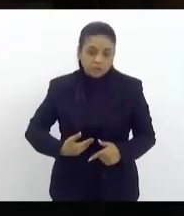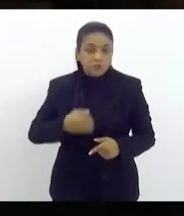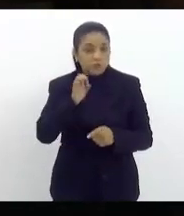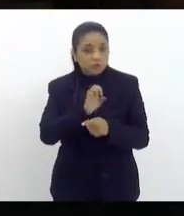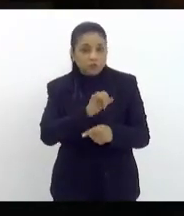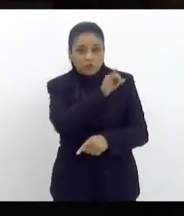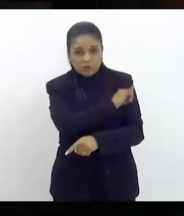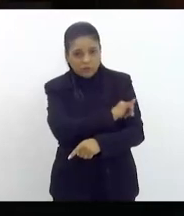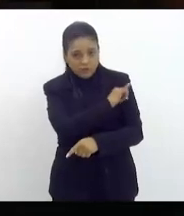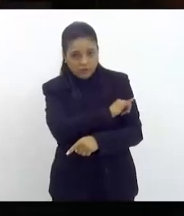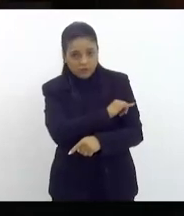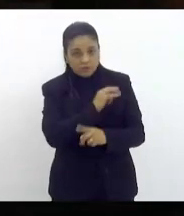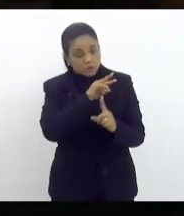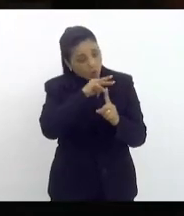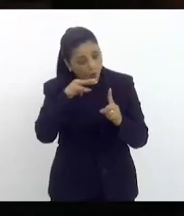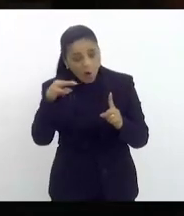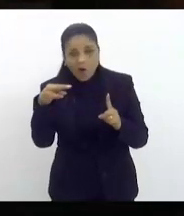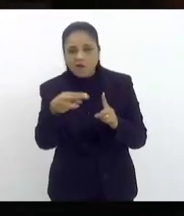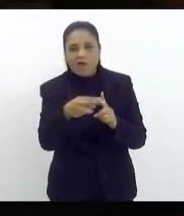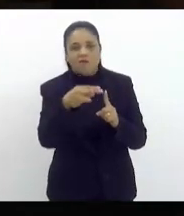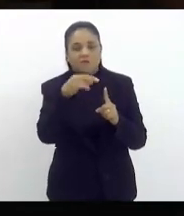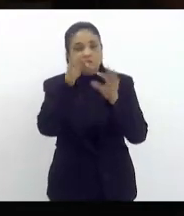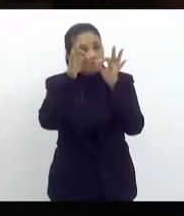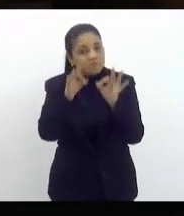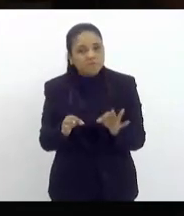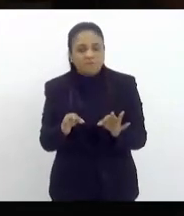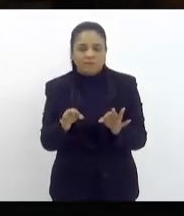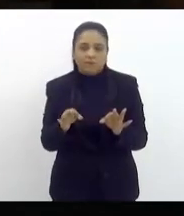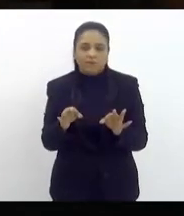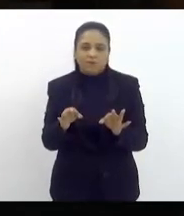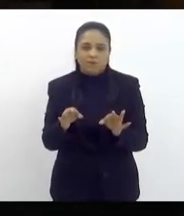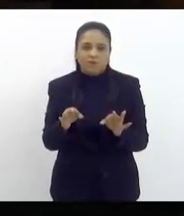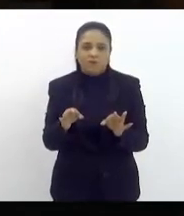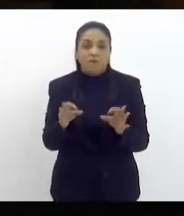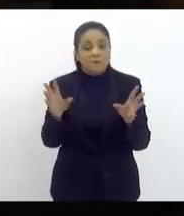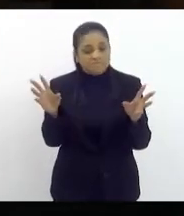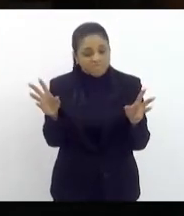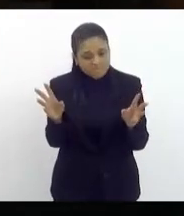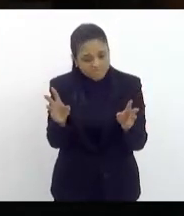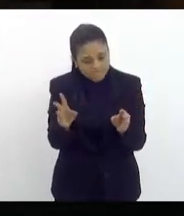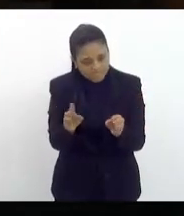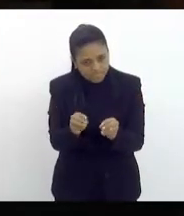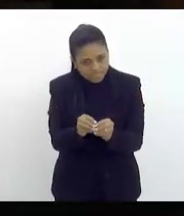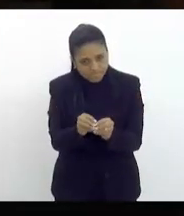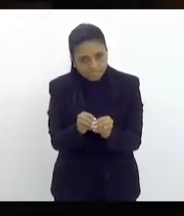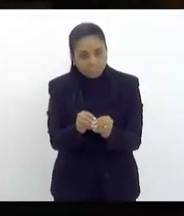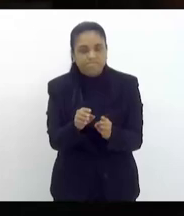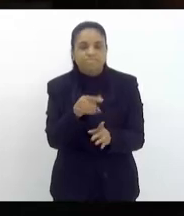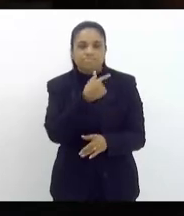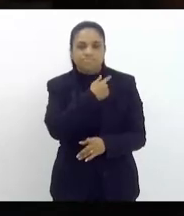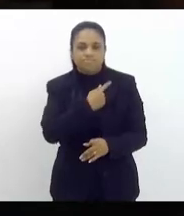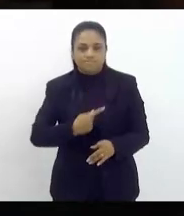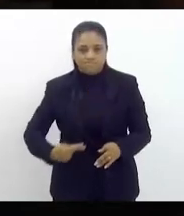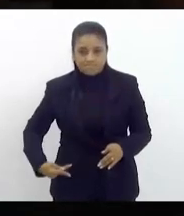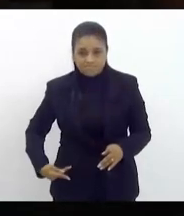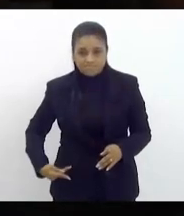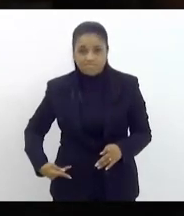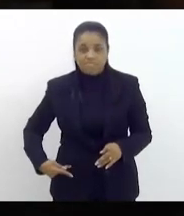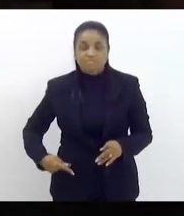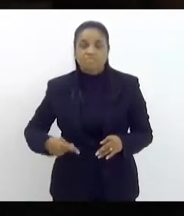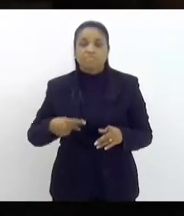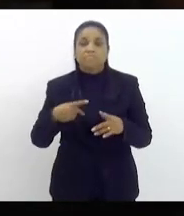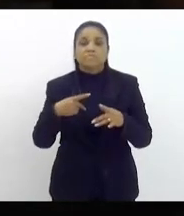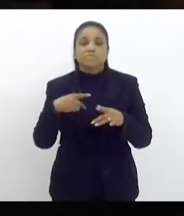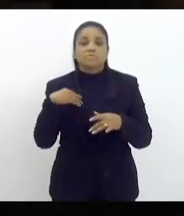precisamos olhar para isso de maneira muito concreta. Para além disso, para concluir, senhor presidente, eu não poderia deixar de falar sobre a